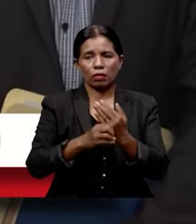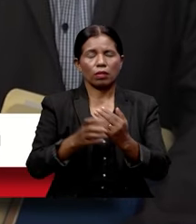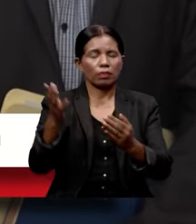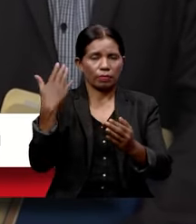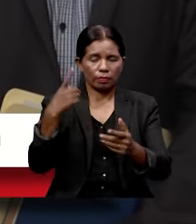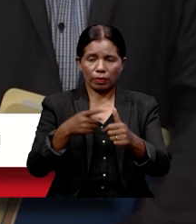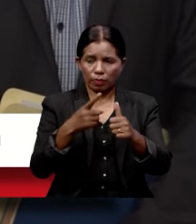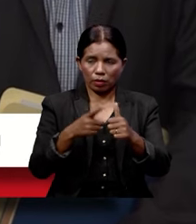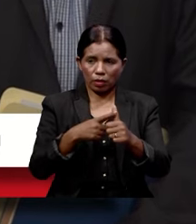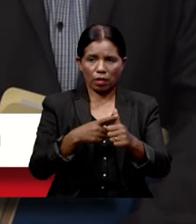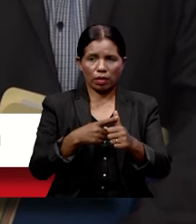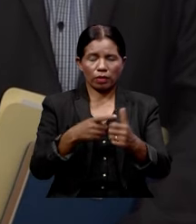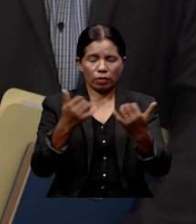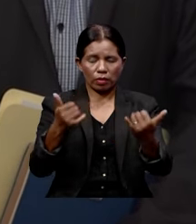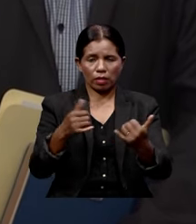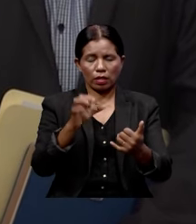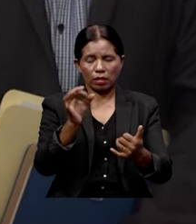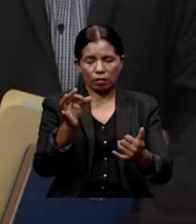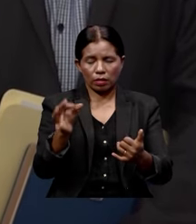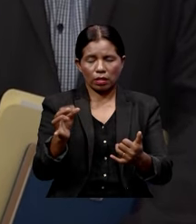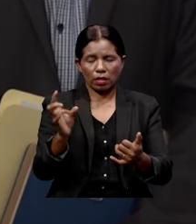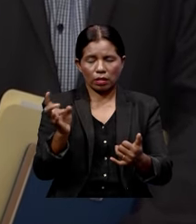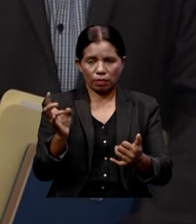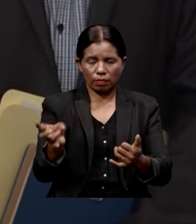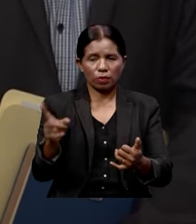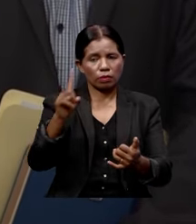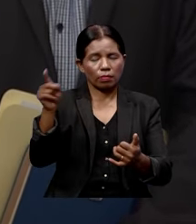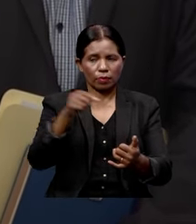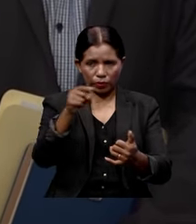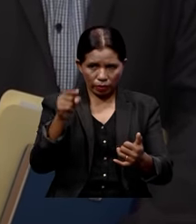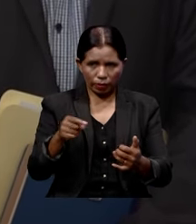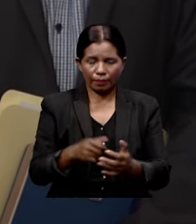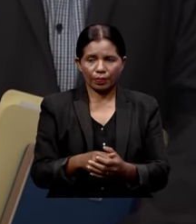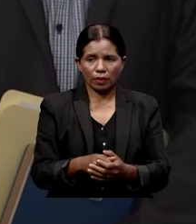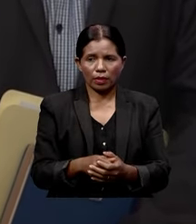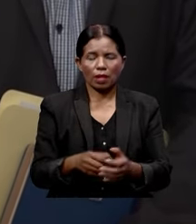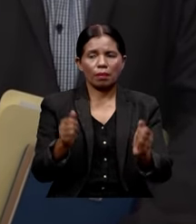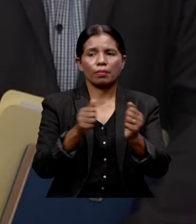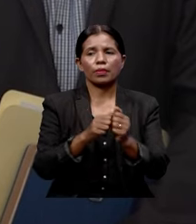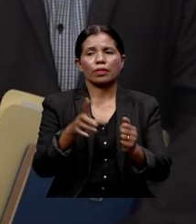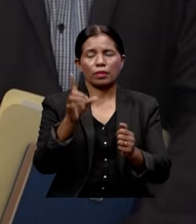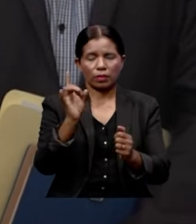61% atual se aumenta a obrigação e